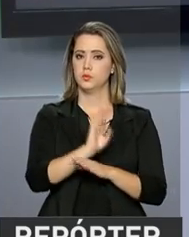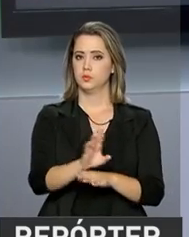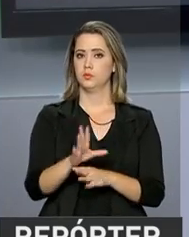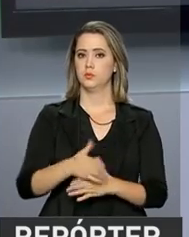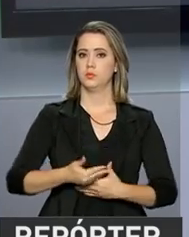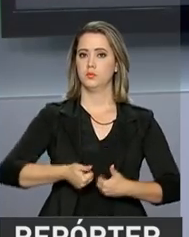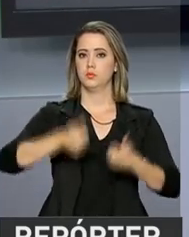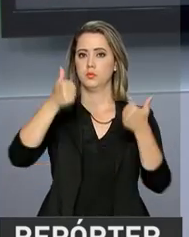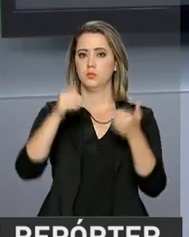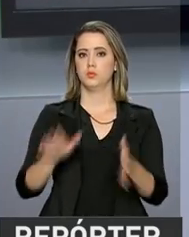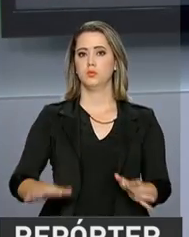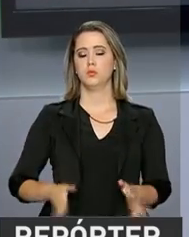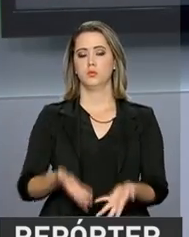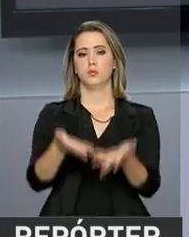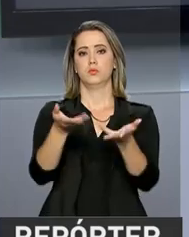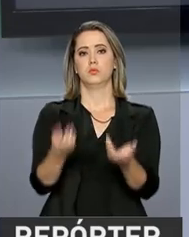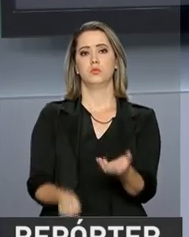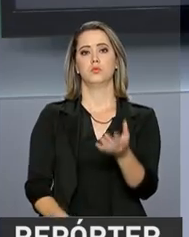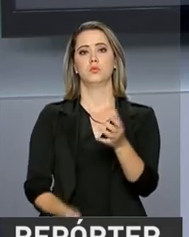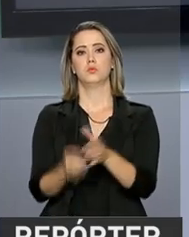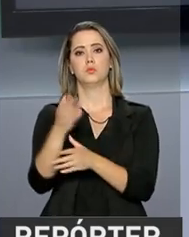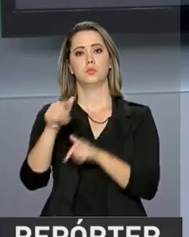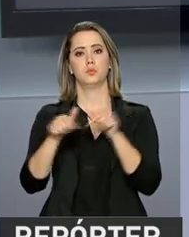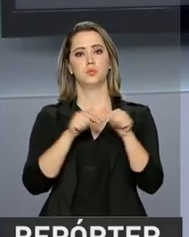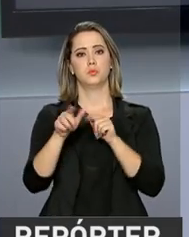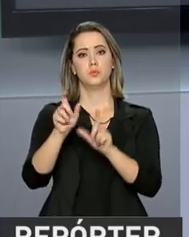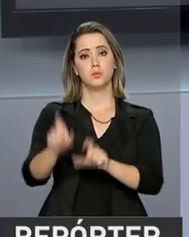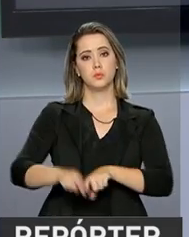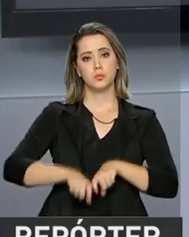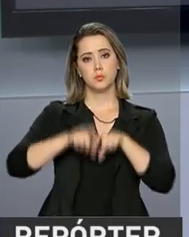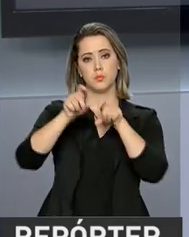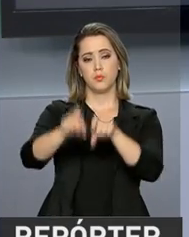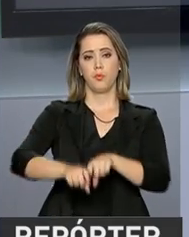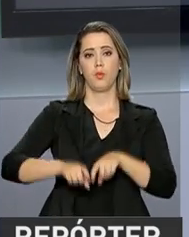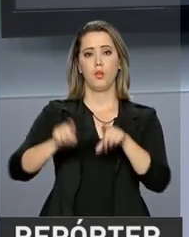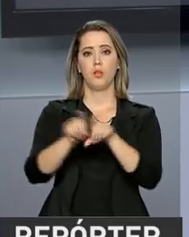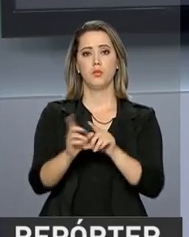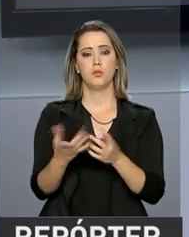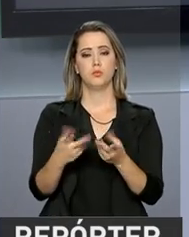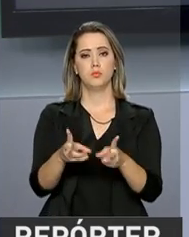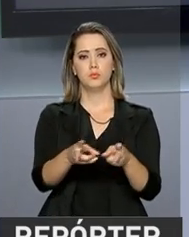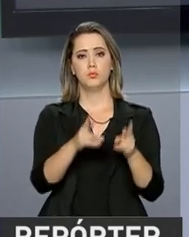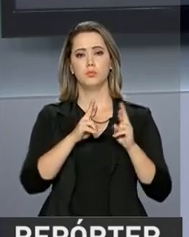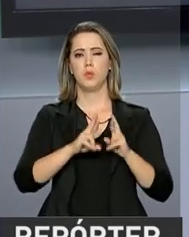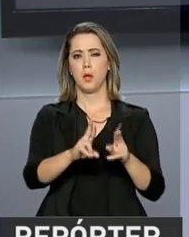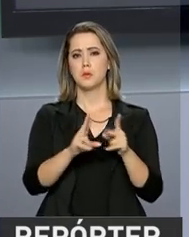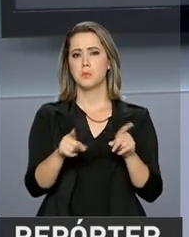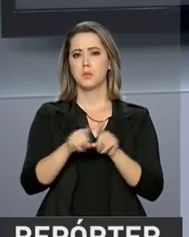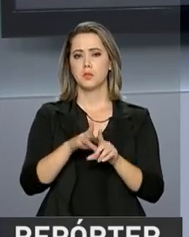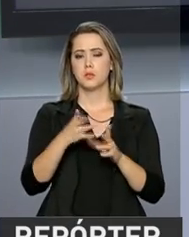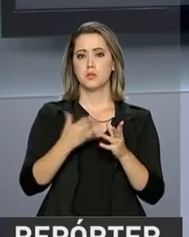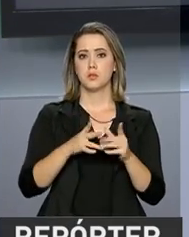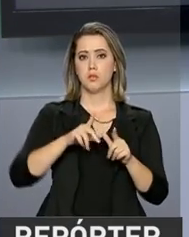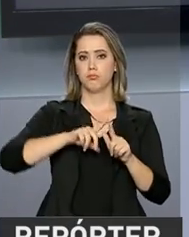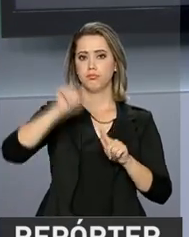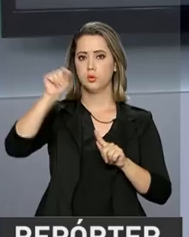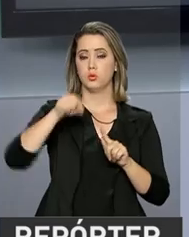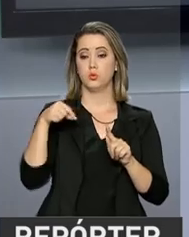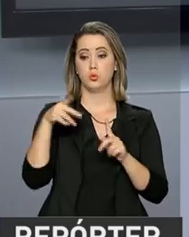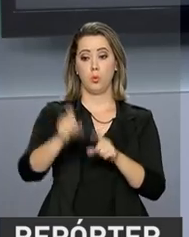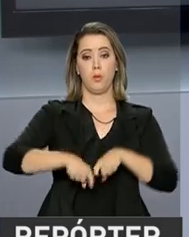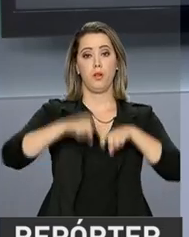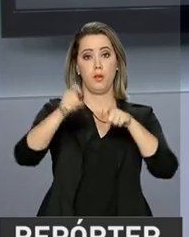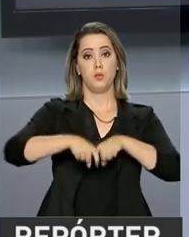reforçam o aumento da produção e da geração de empregos no campo em função da expectativa de su Safra e da